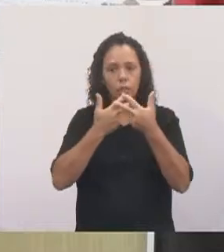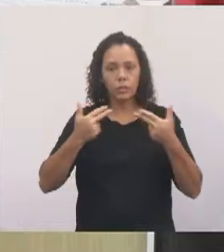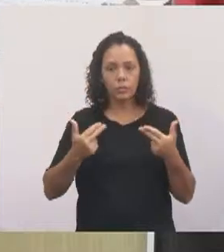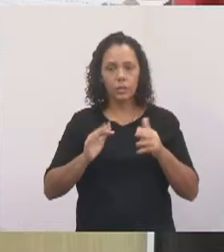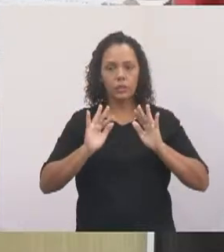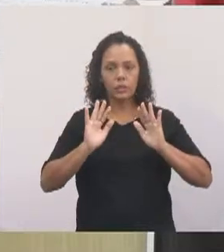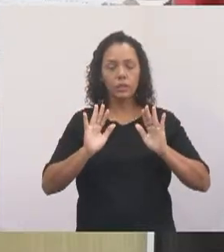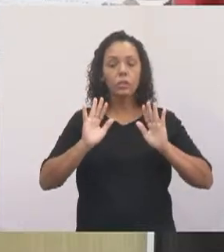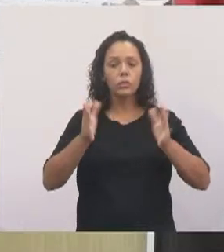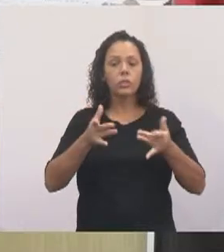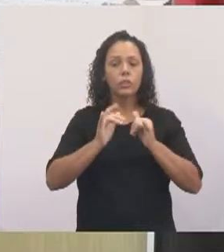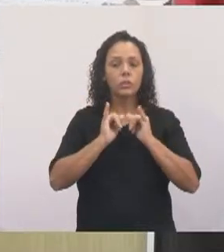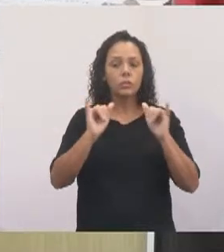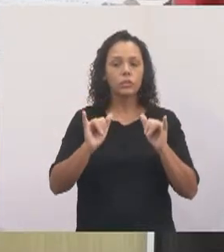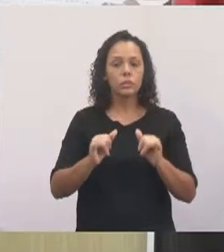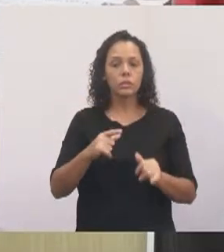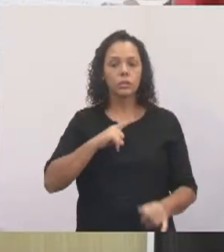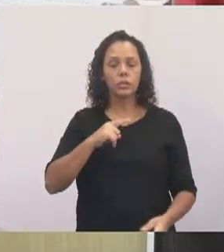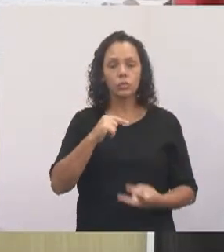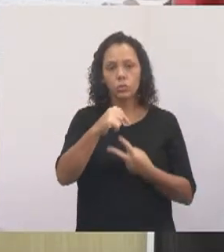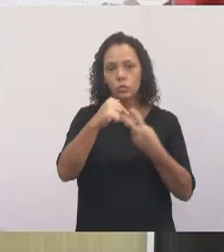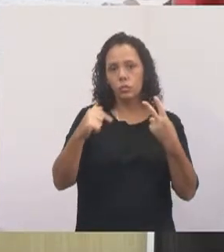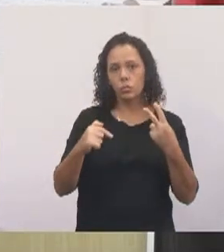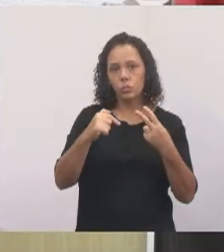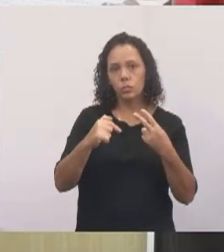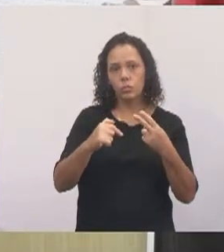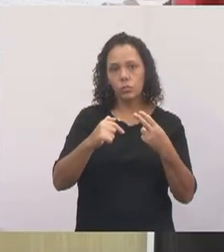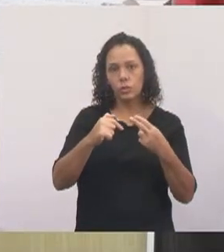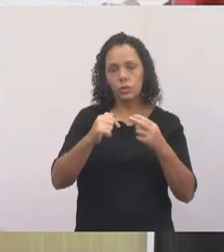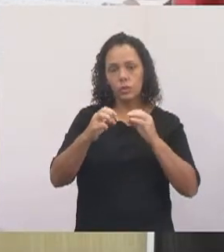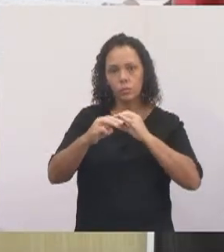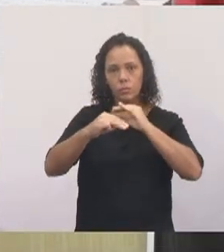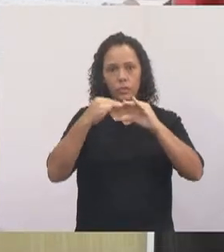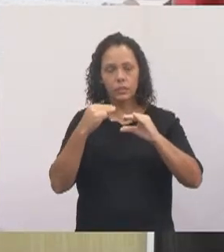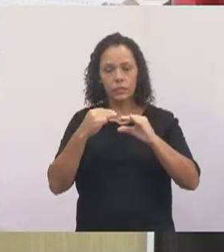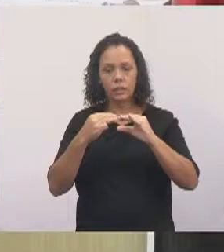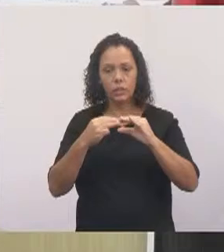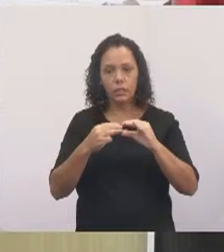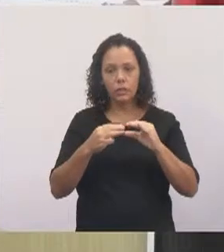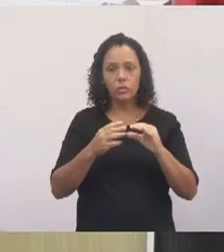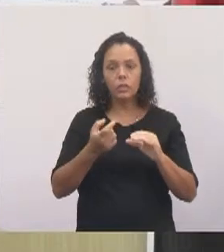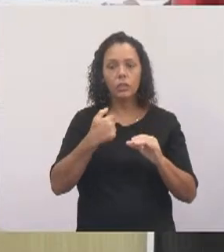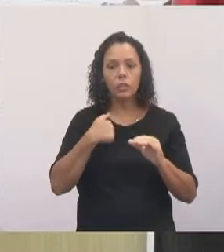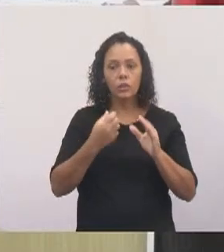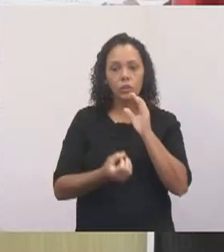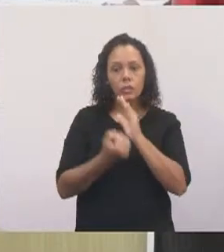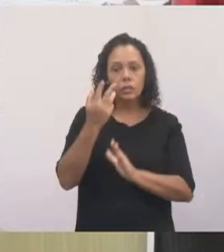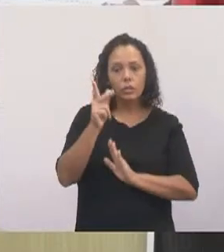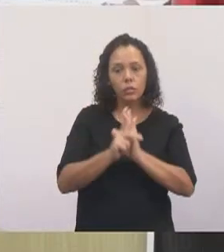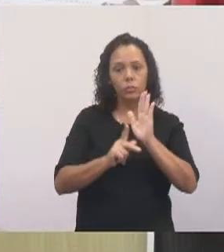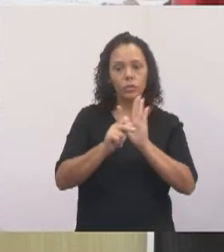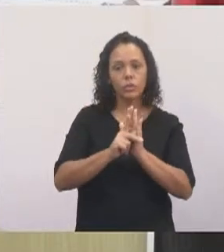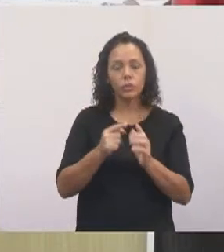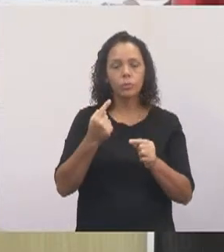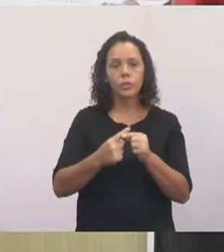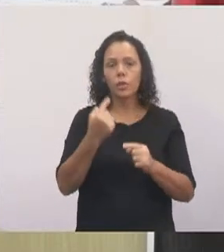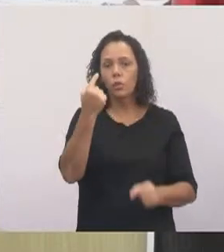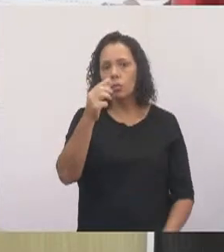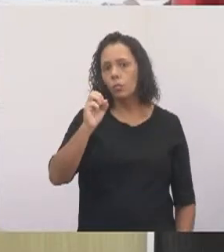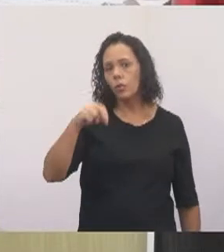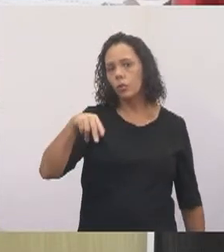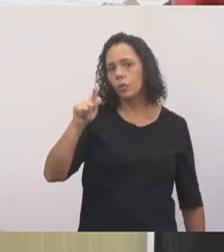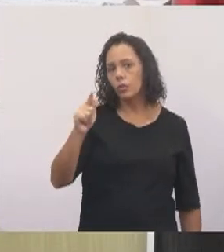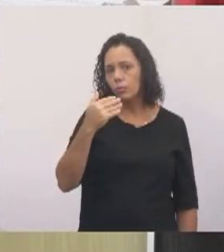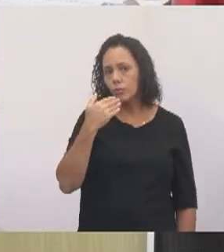te disse, eu tenho 2 mensagens aqui, que dono de que eu fiz esse projeto, porque uma ONG Jacareí me